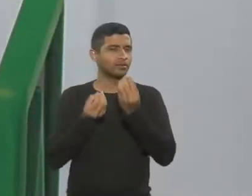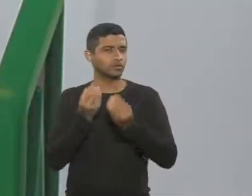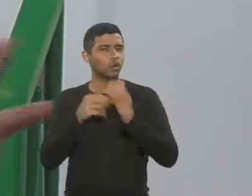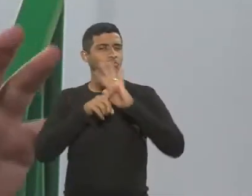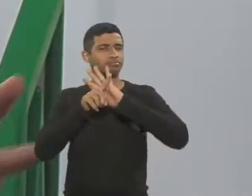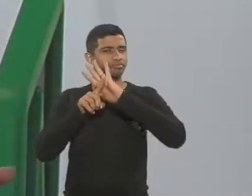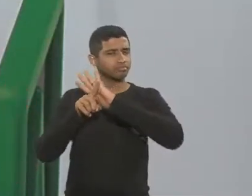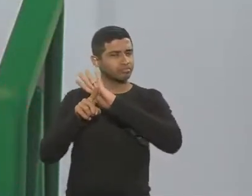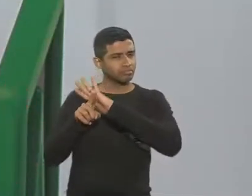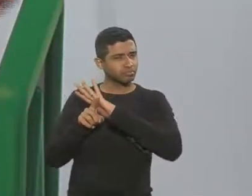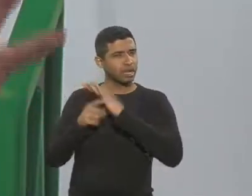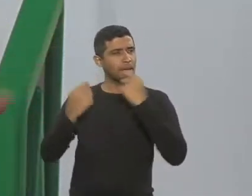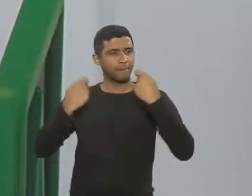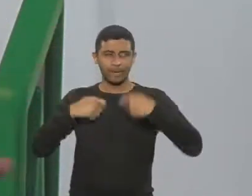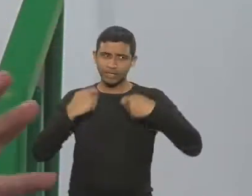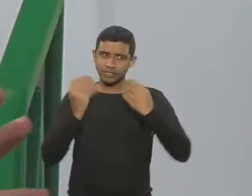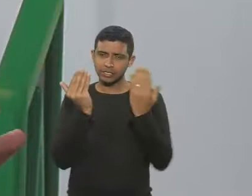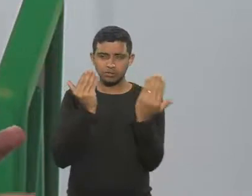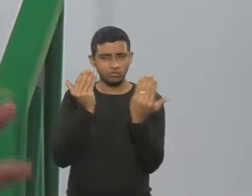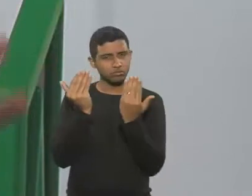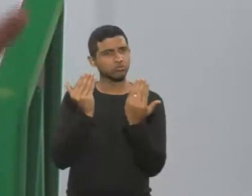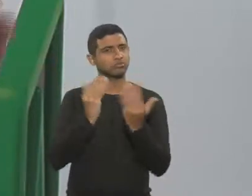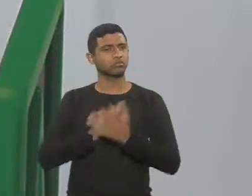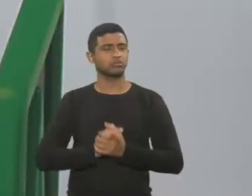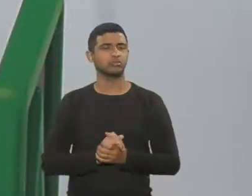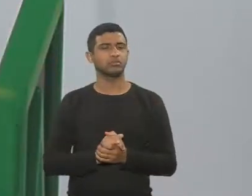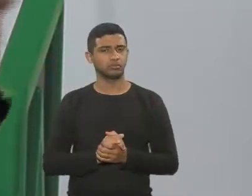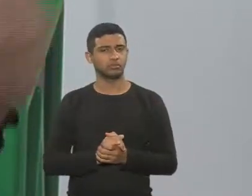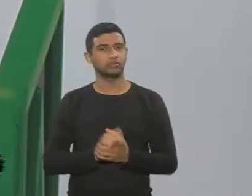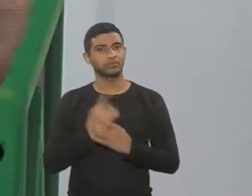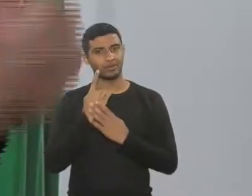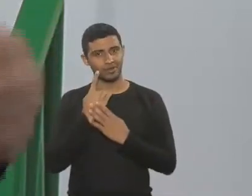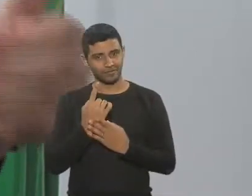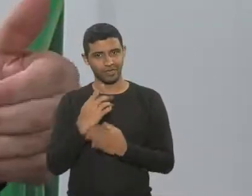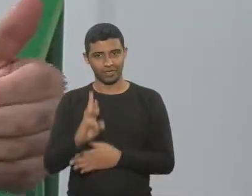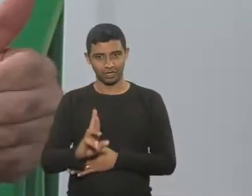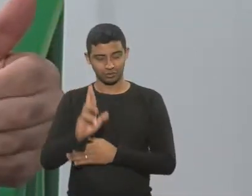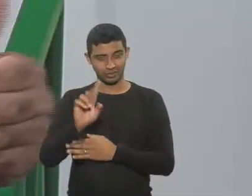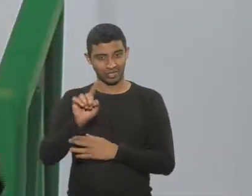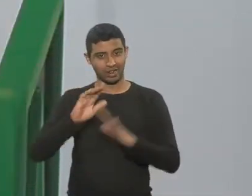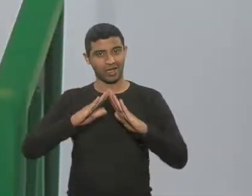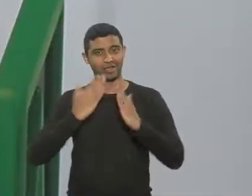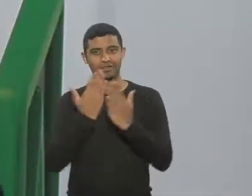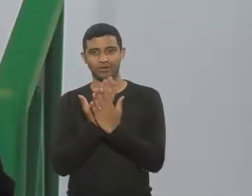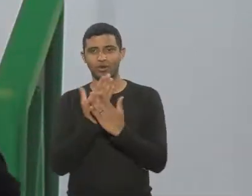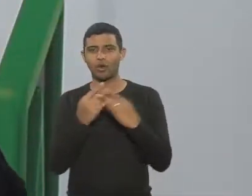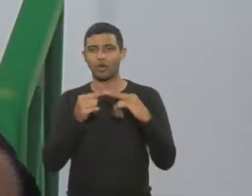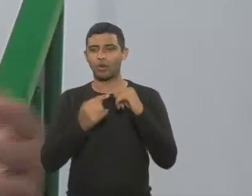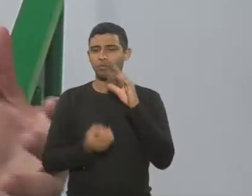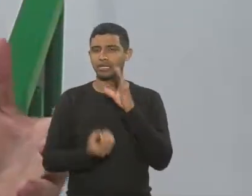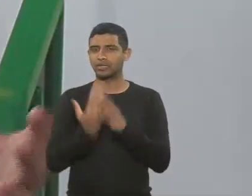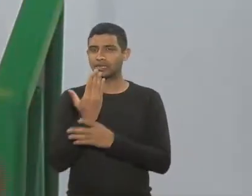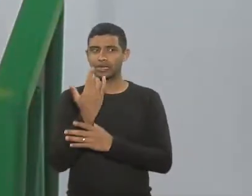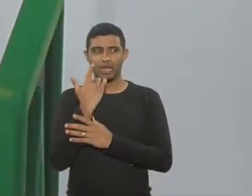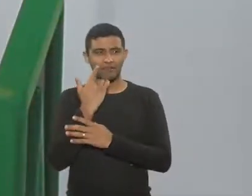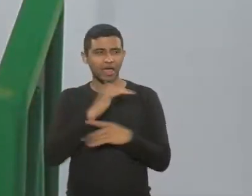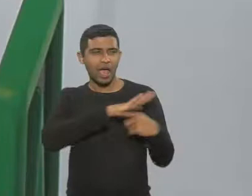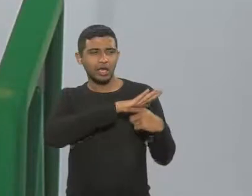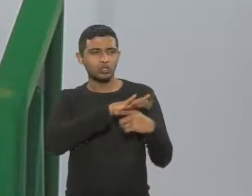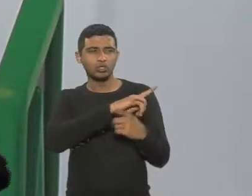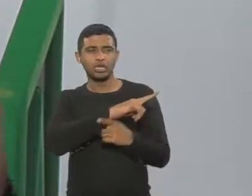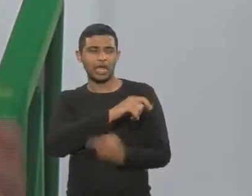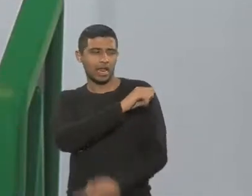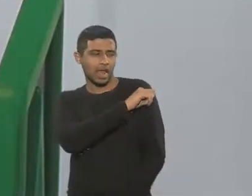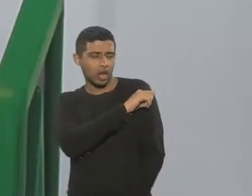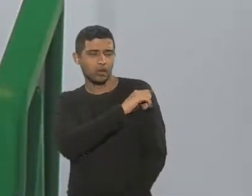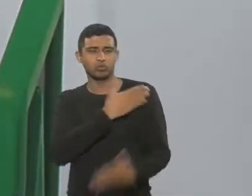transformar certos dados, de classificação de informação. Então, acho que parte da função da escola é criar uma temporalidade para o aluno,